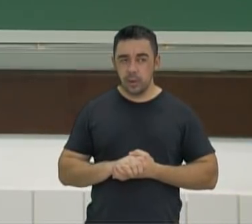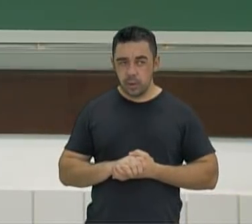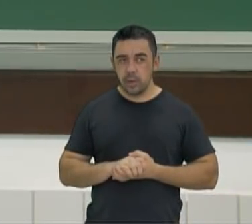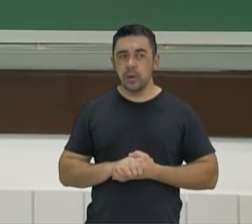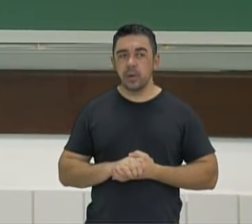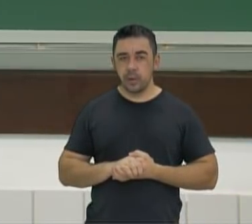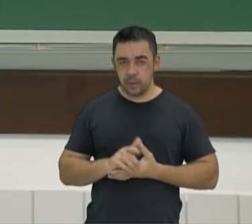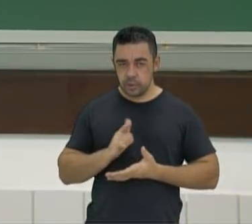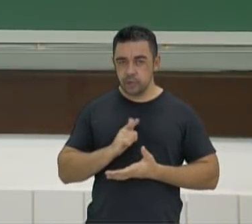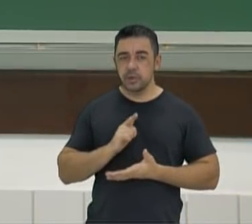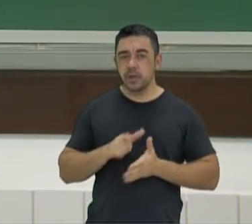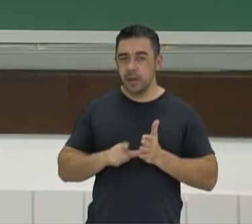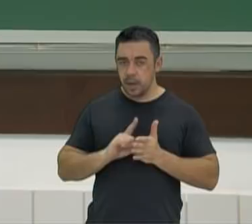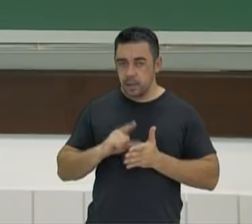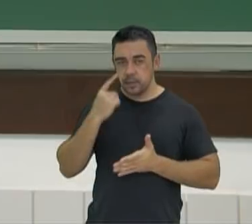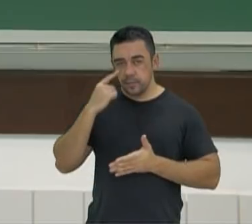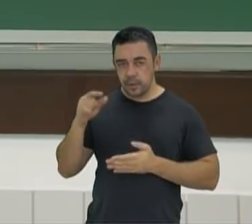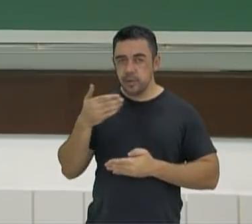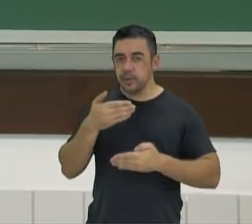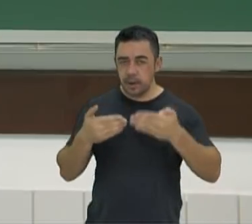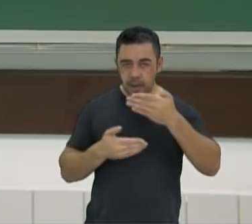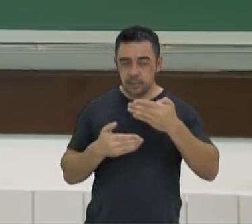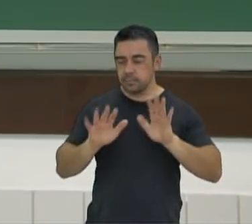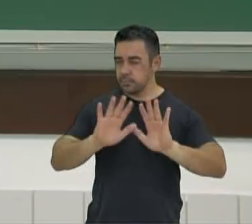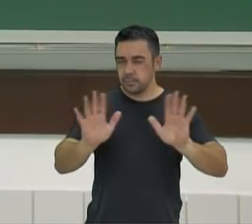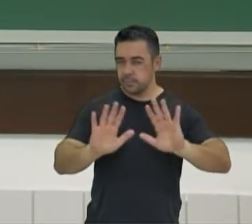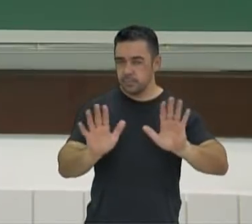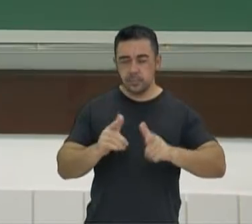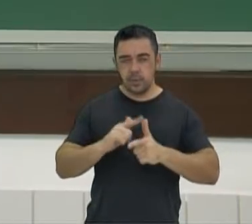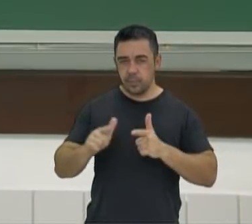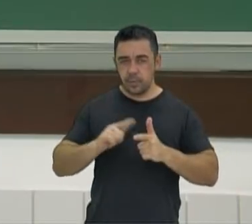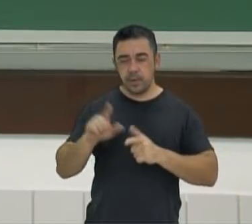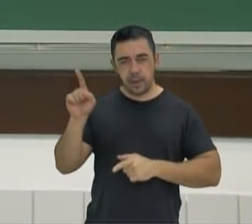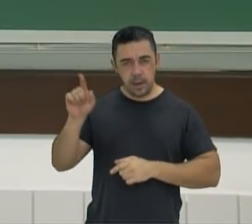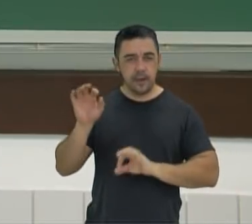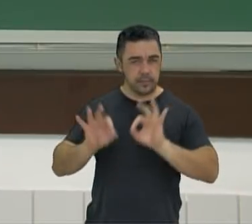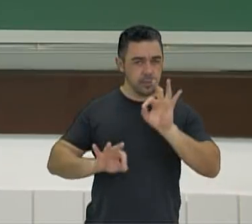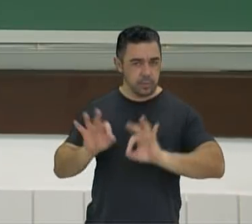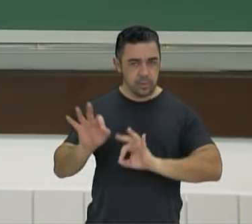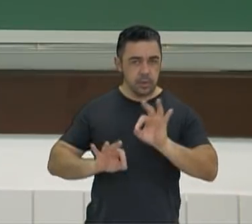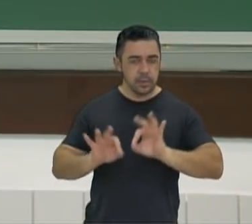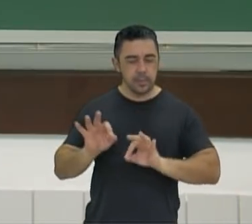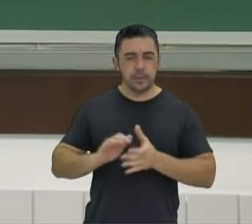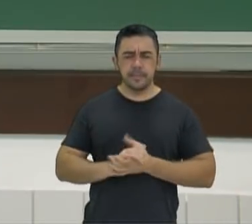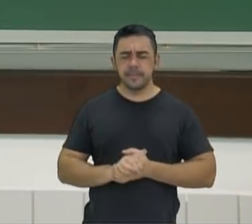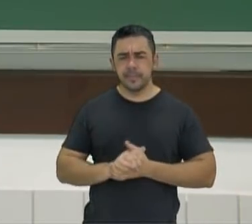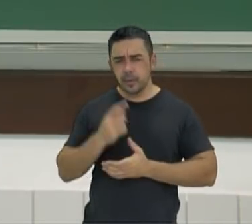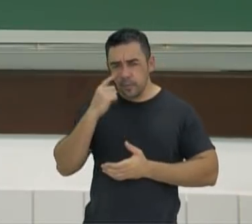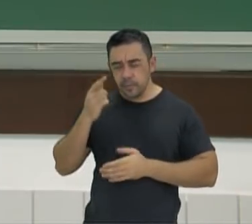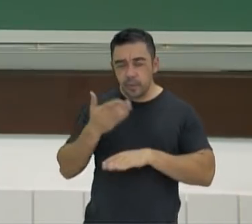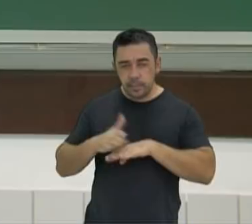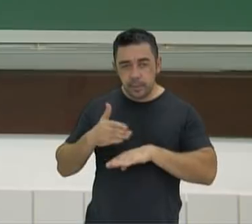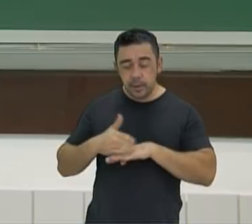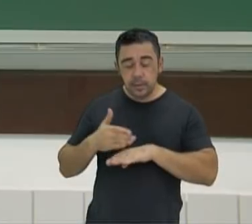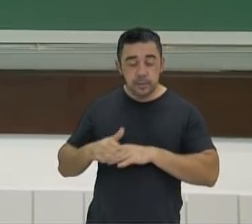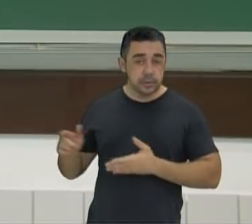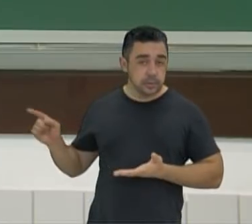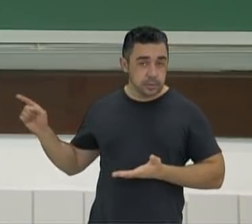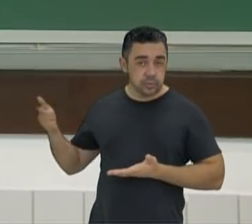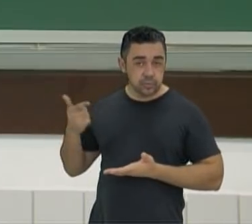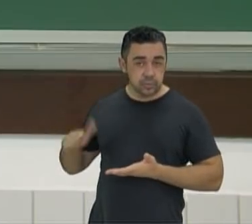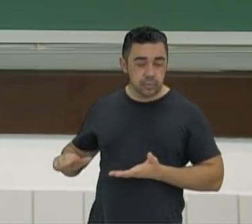Ah, e tinha um slide ali repetido, gente, mas não esquenta. Lá no Classroom a gente vai corrigir, tá bom? Vamos praticar mais um pouquinho aqui,